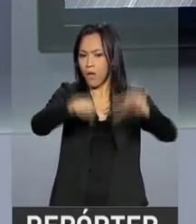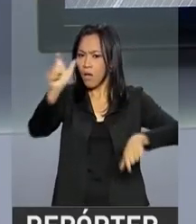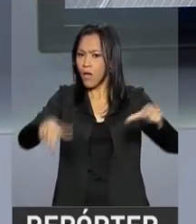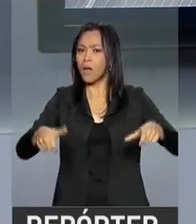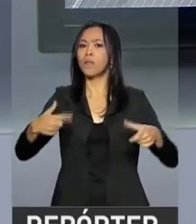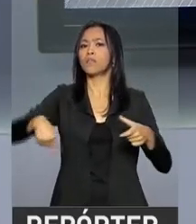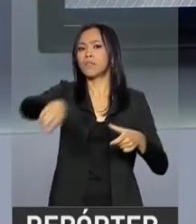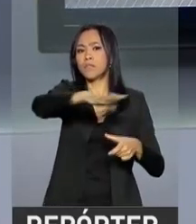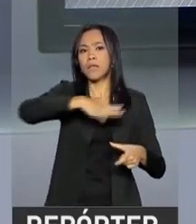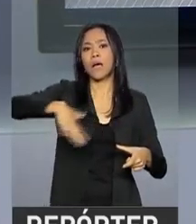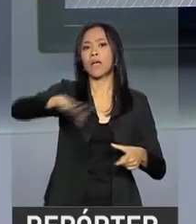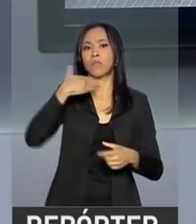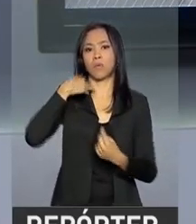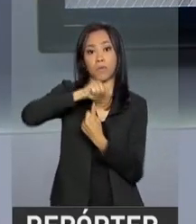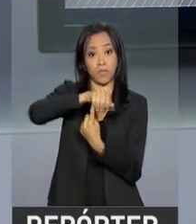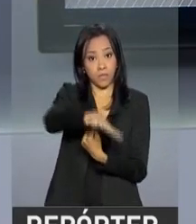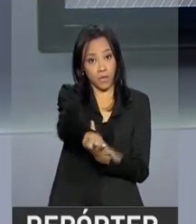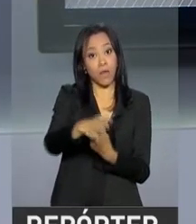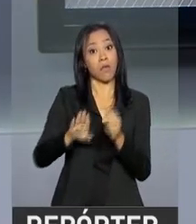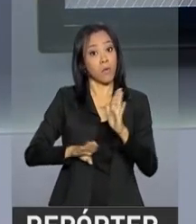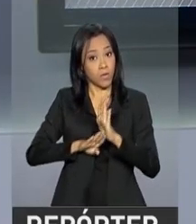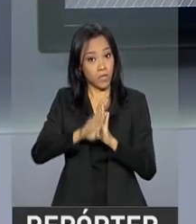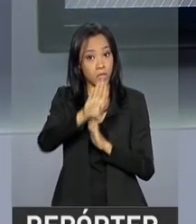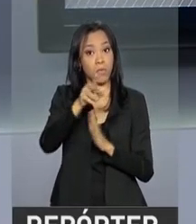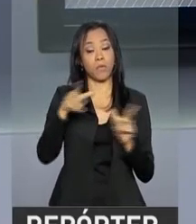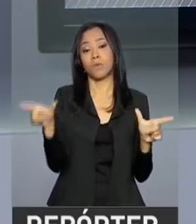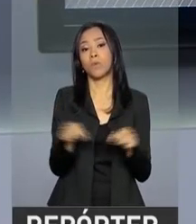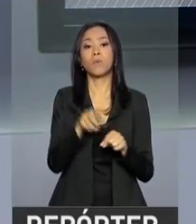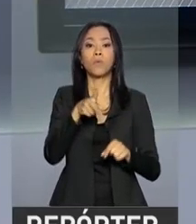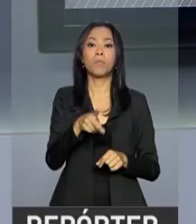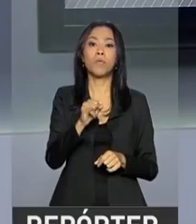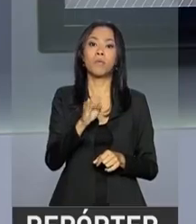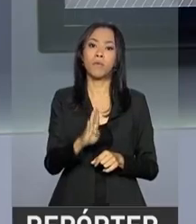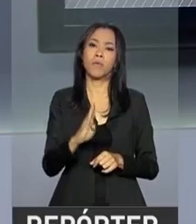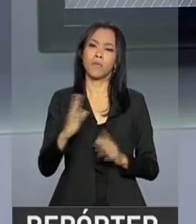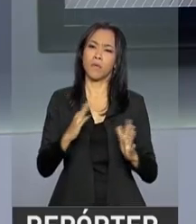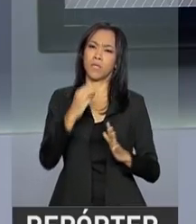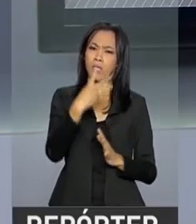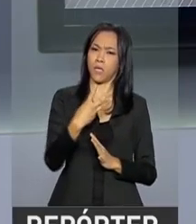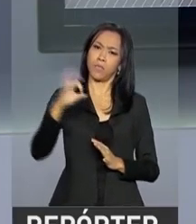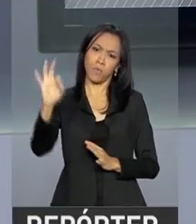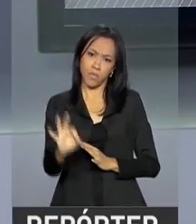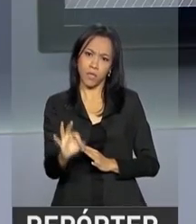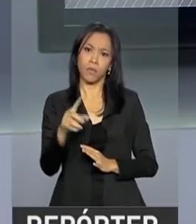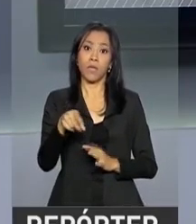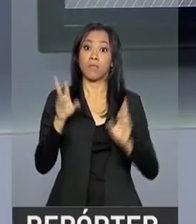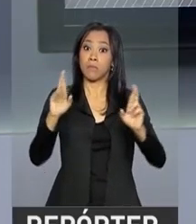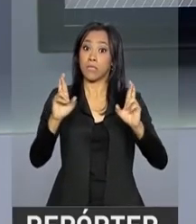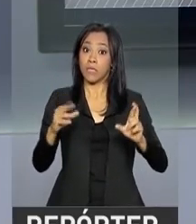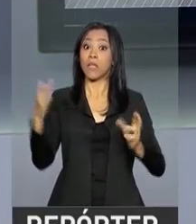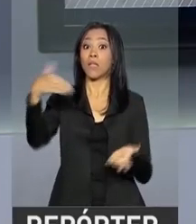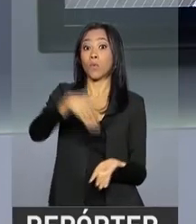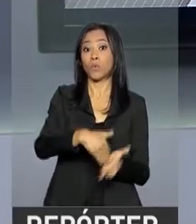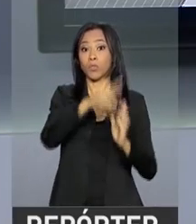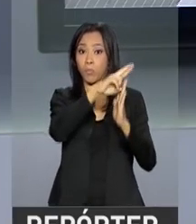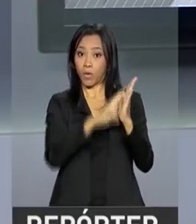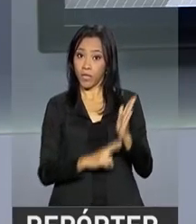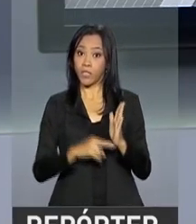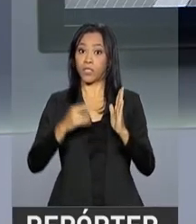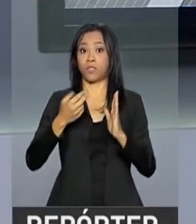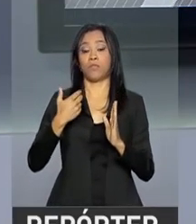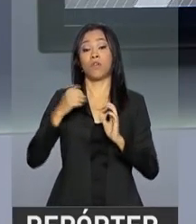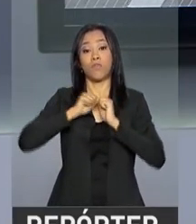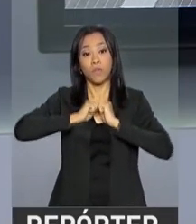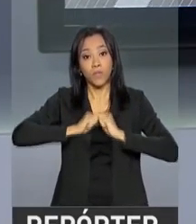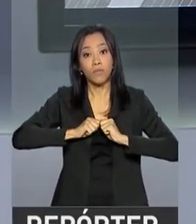pelo banco central estimam um crescimento do pib próximo de 3% a expectativa está no último boletim focus divulgado